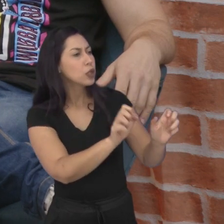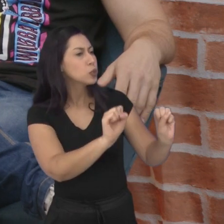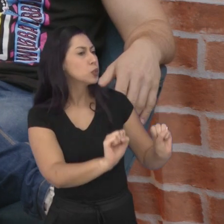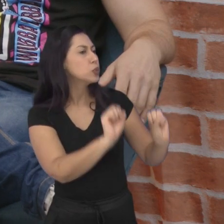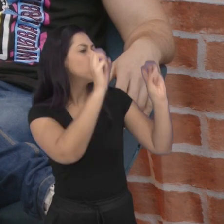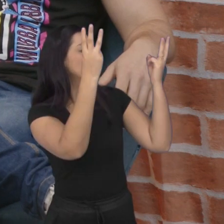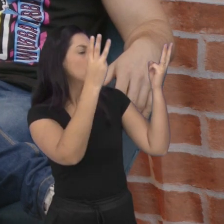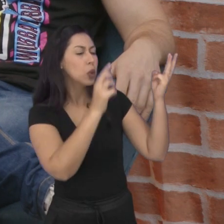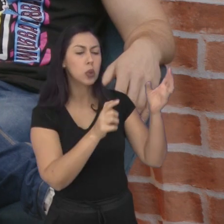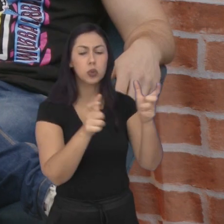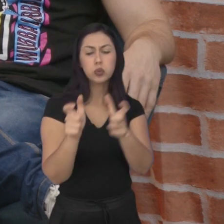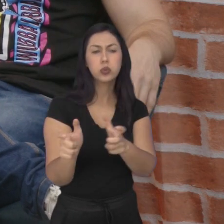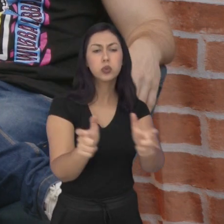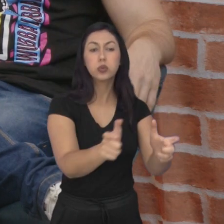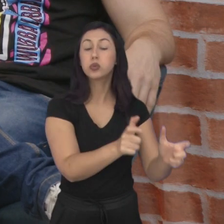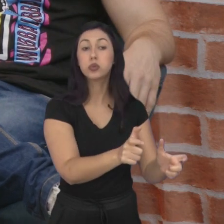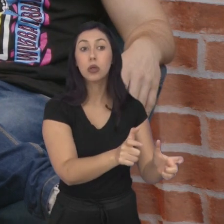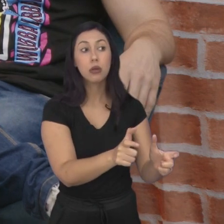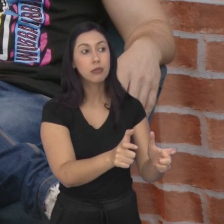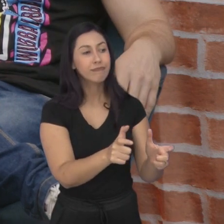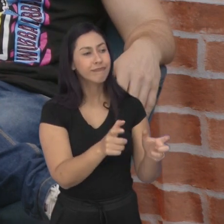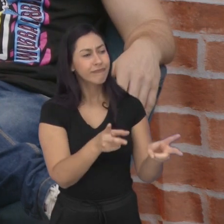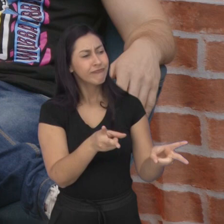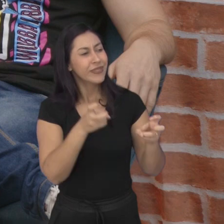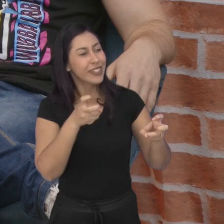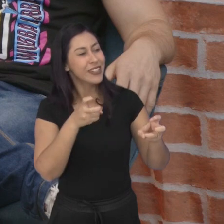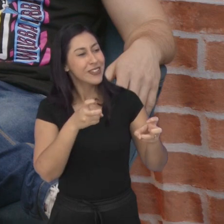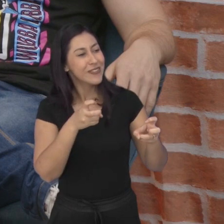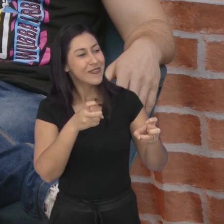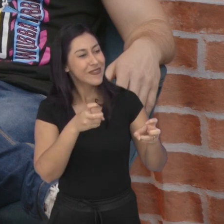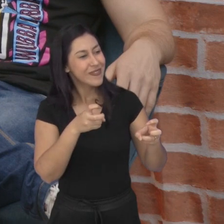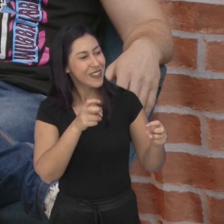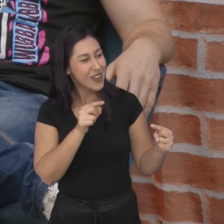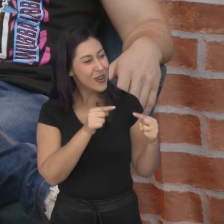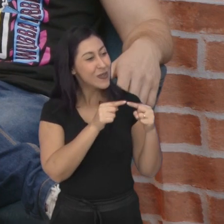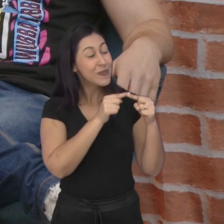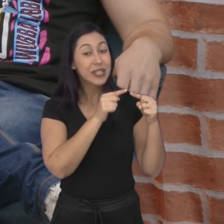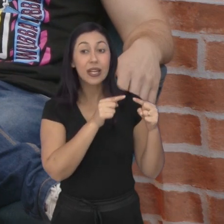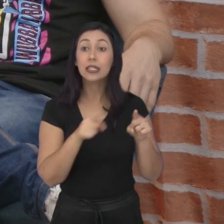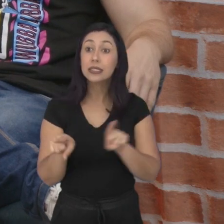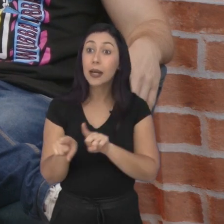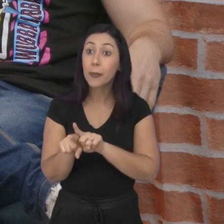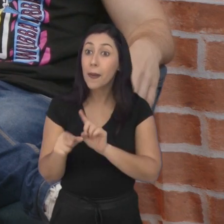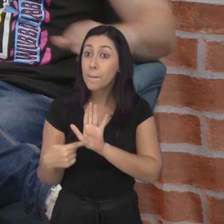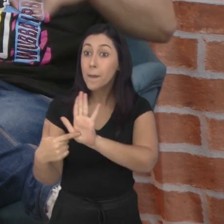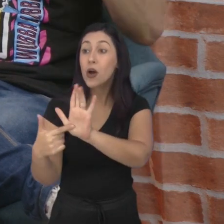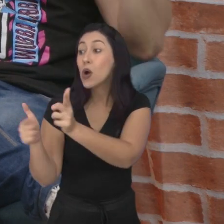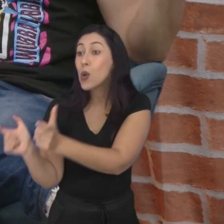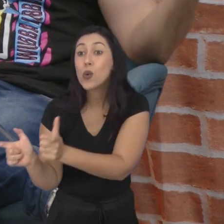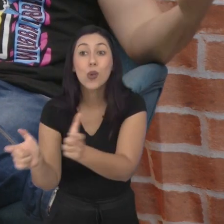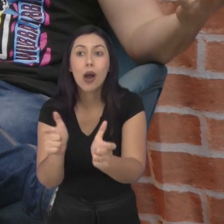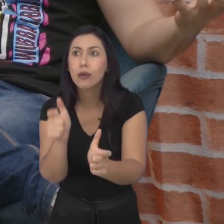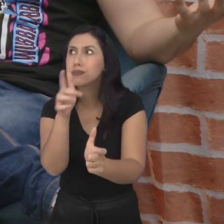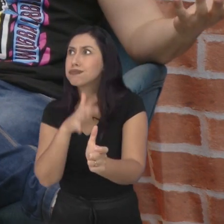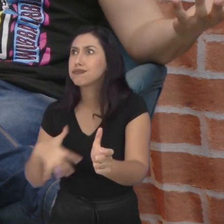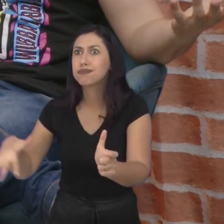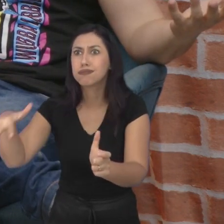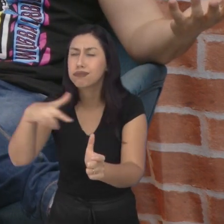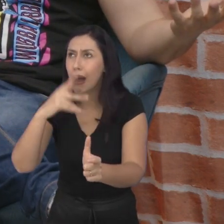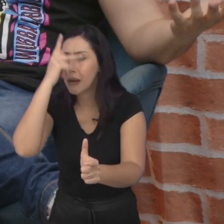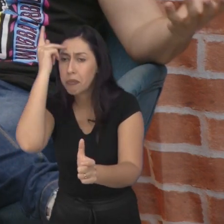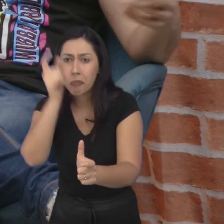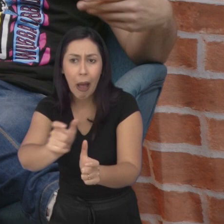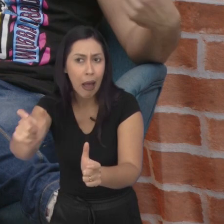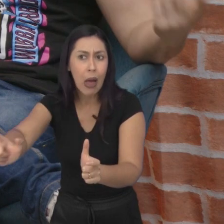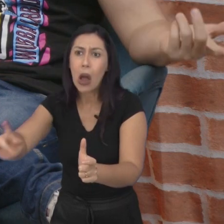qualquer lugar da cidade, você se reconhece ali de alguma forma. E ele mostra lugares que todo mundo que passa